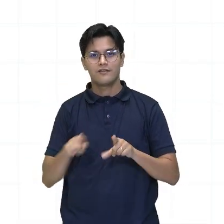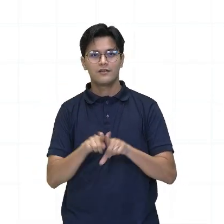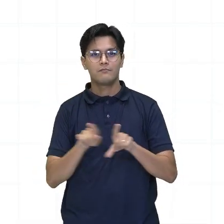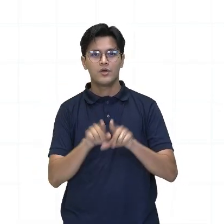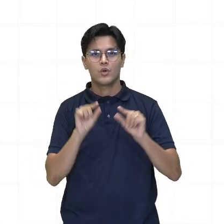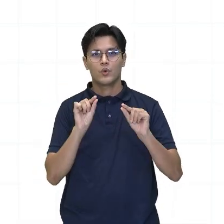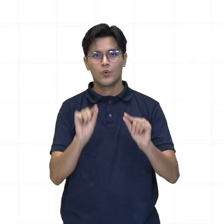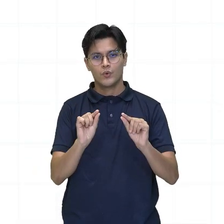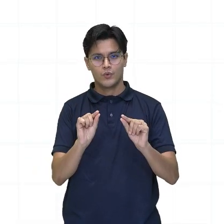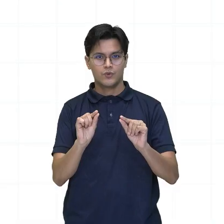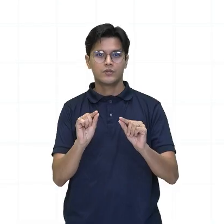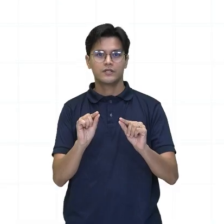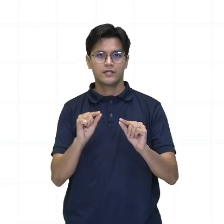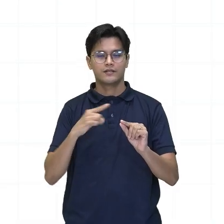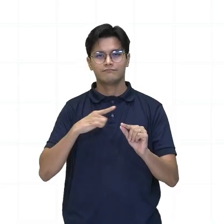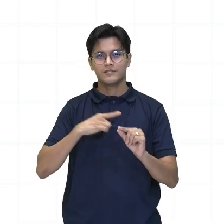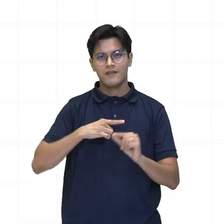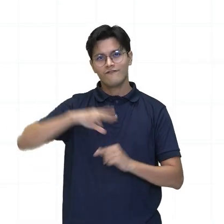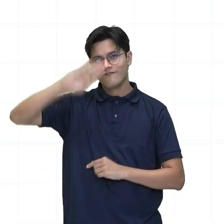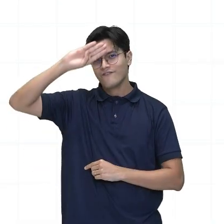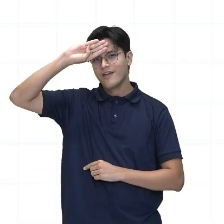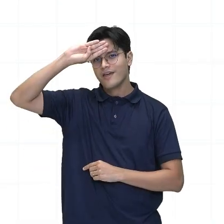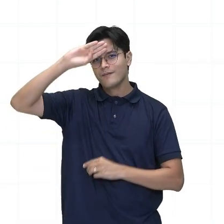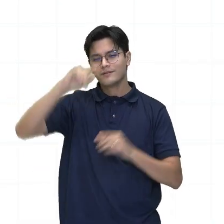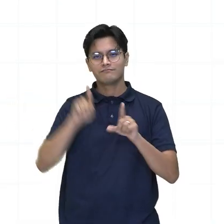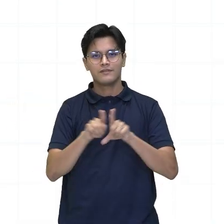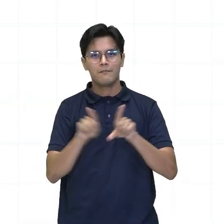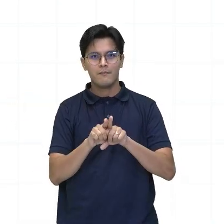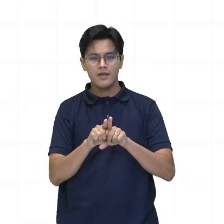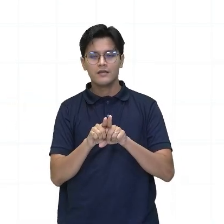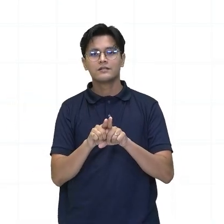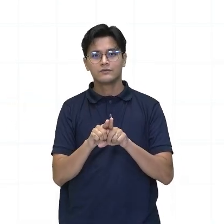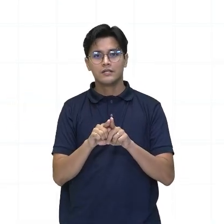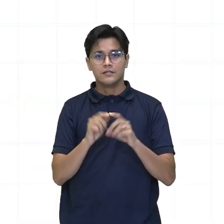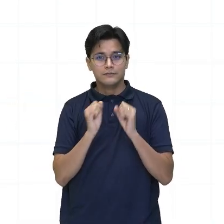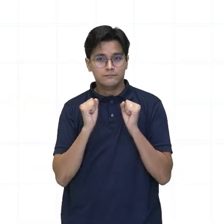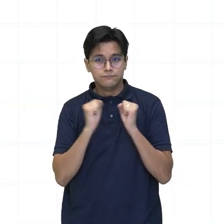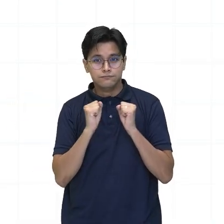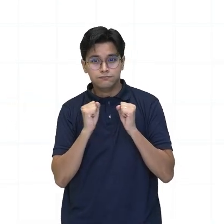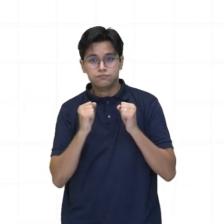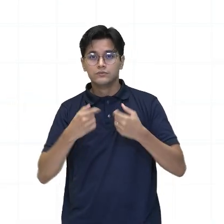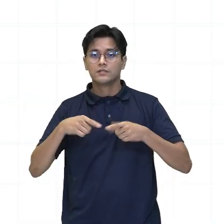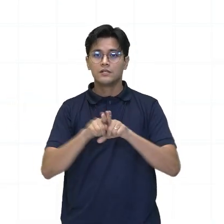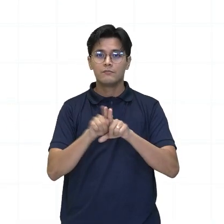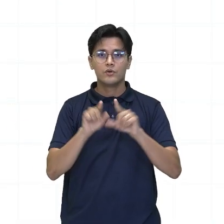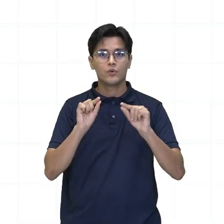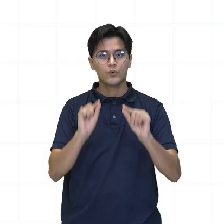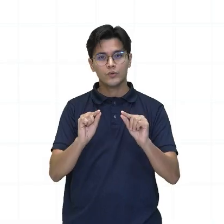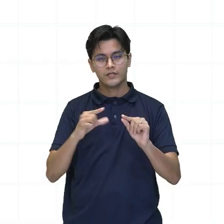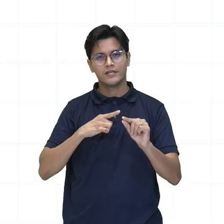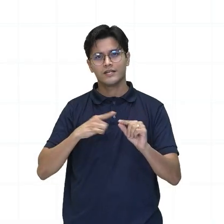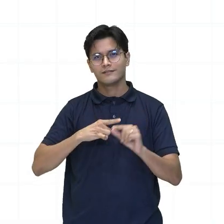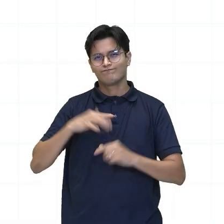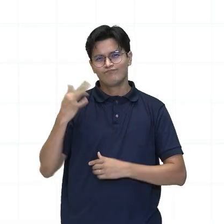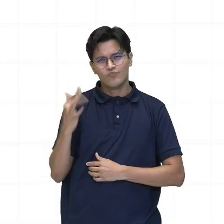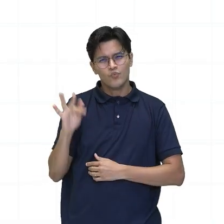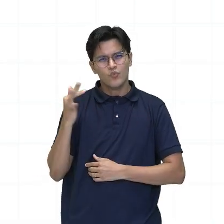os rins param, diminui o seu funcionamento, hemorragias, e com